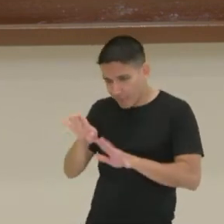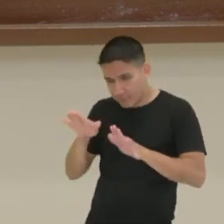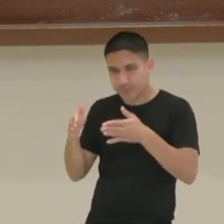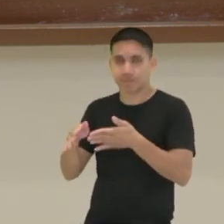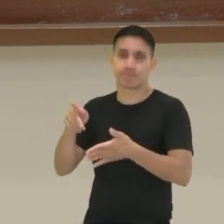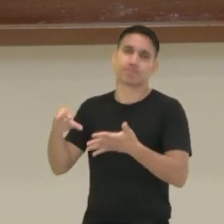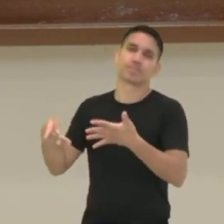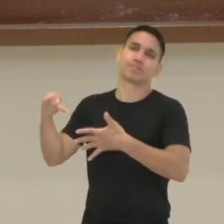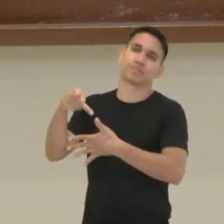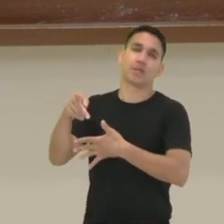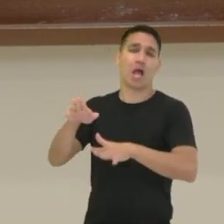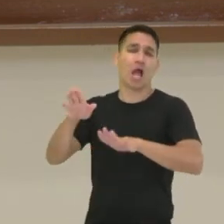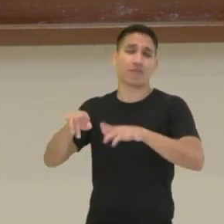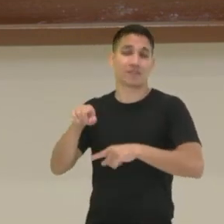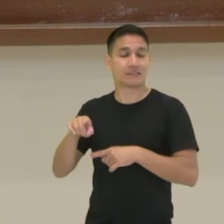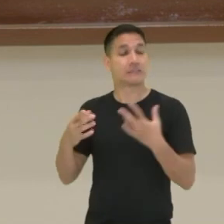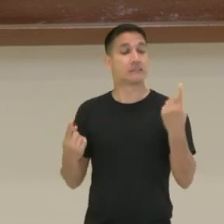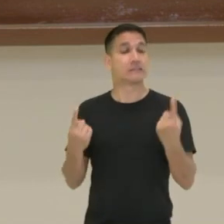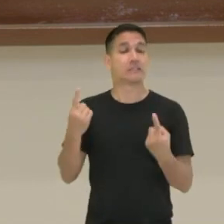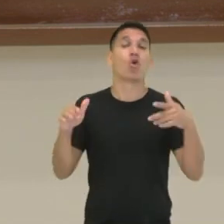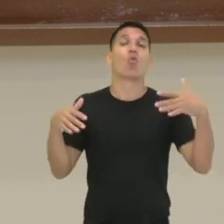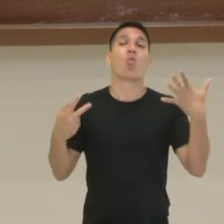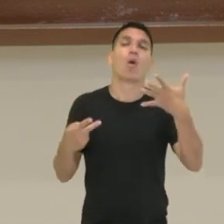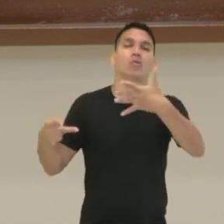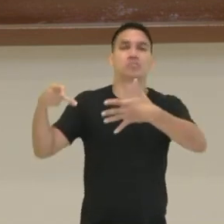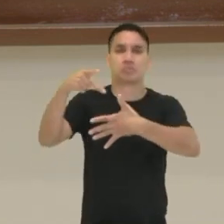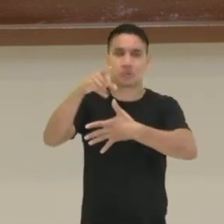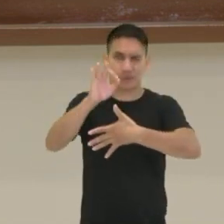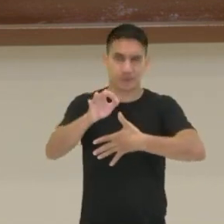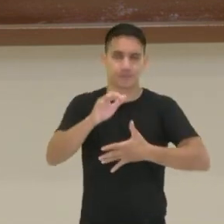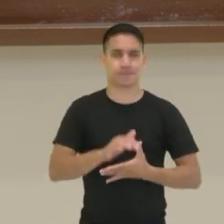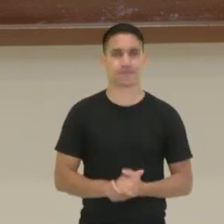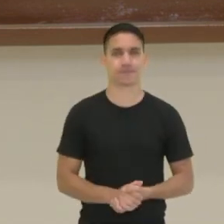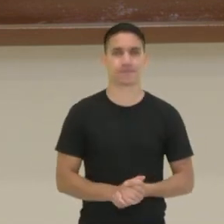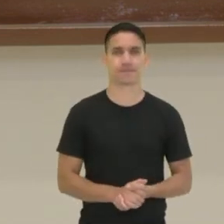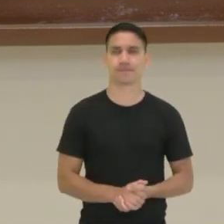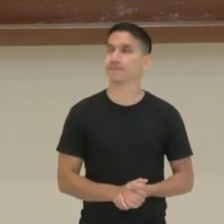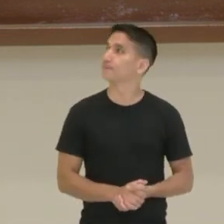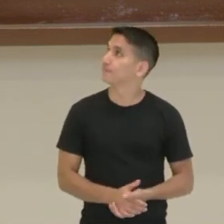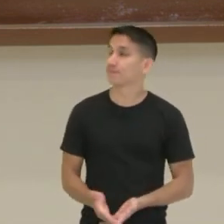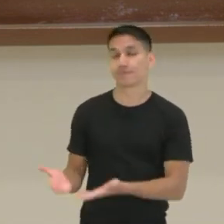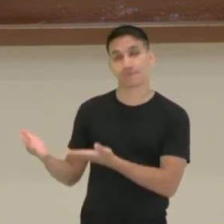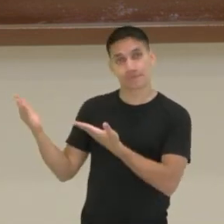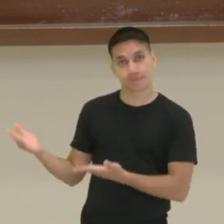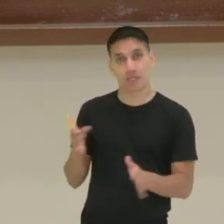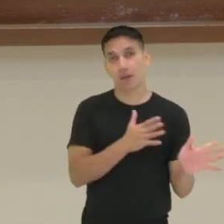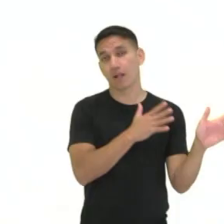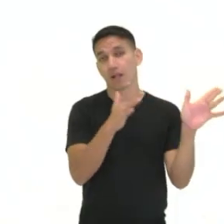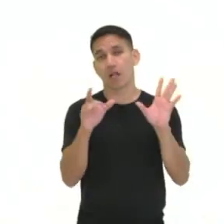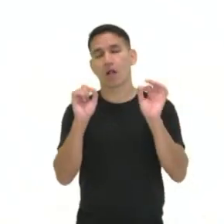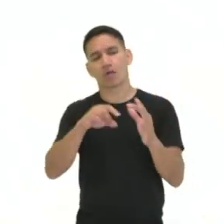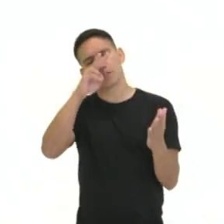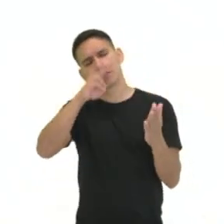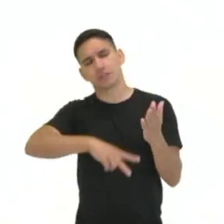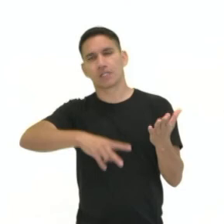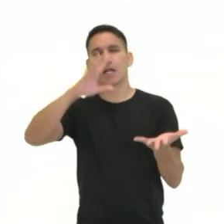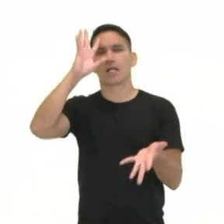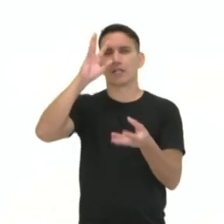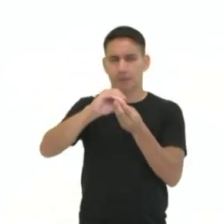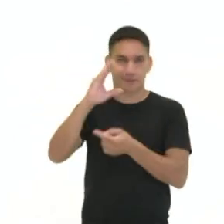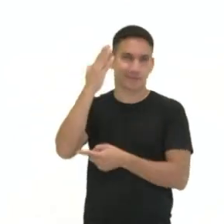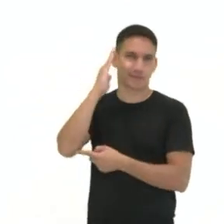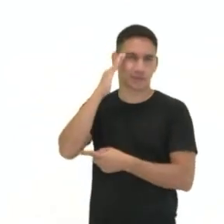mas não gostaria tanto. Então, tem que estabelecer prioridades, certo? Então, nesta aula, nós lemos e interpretamos uma história em